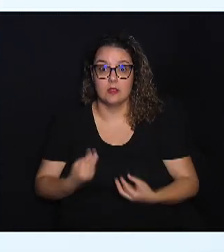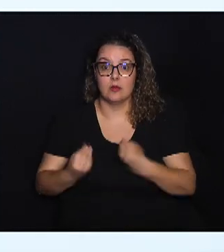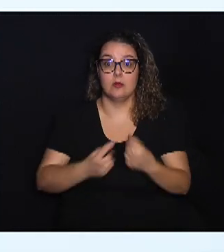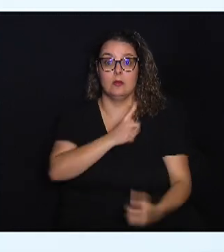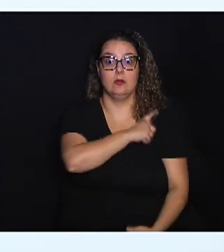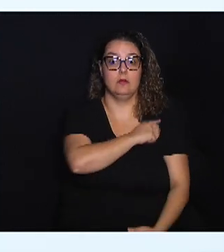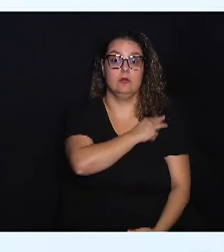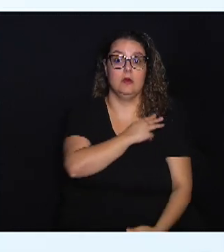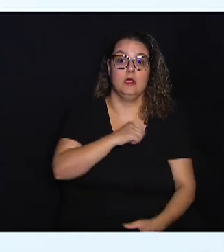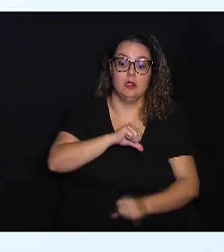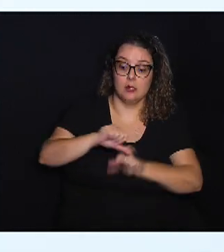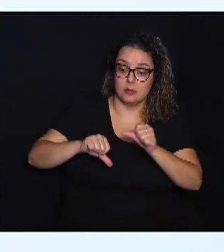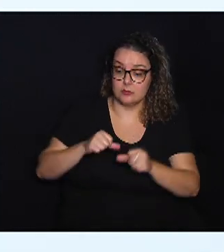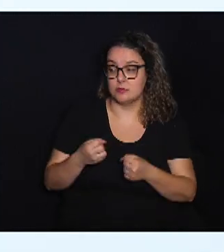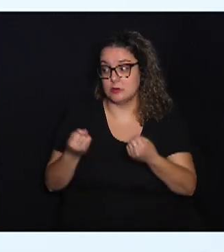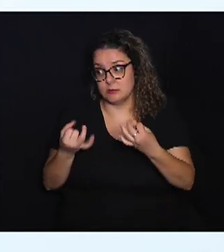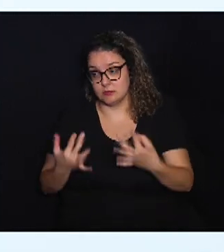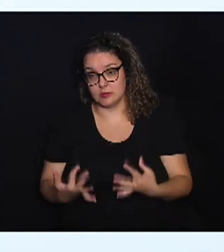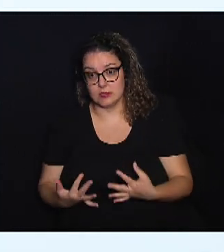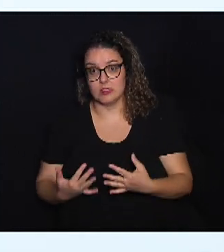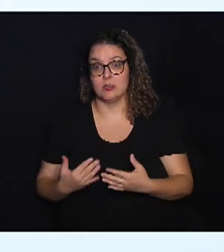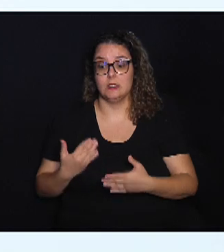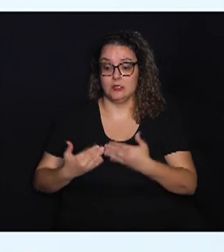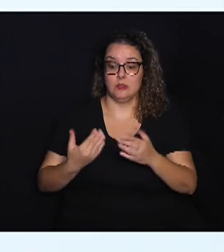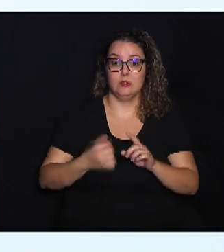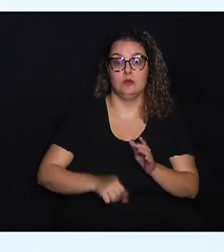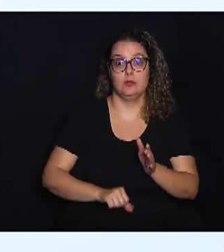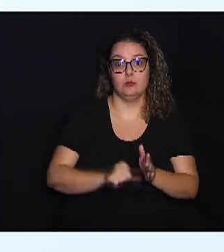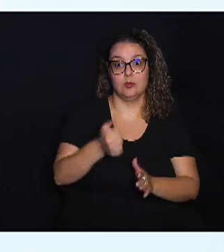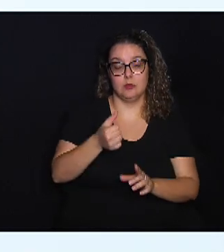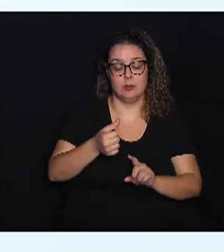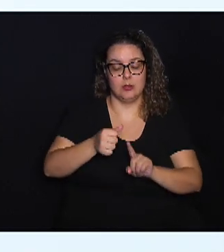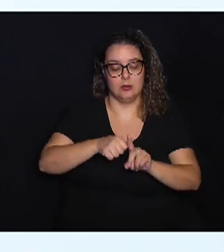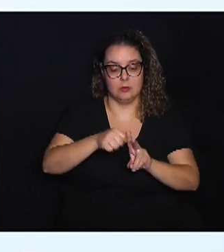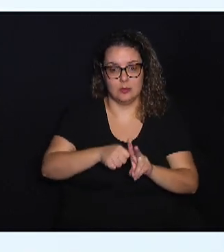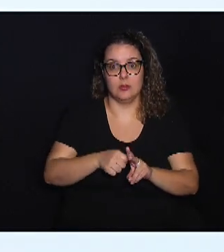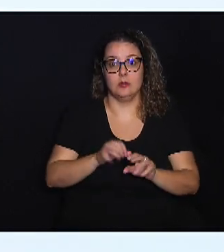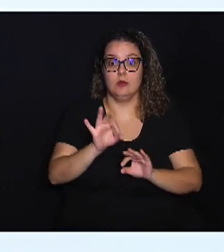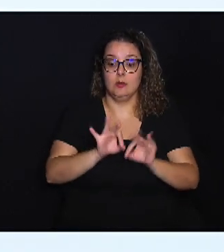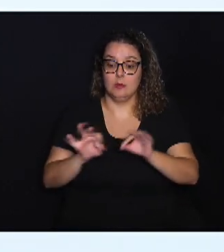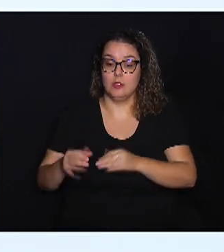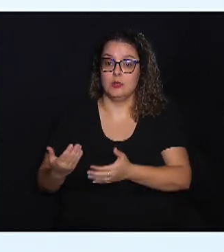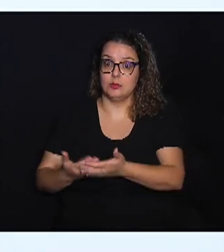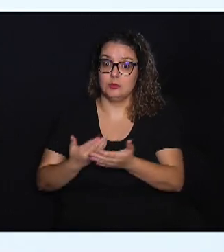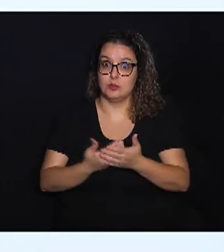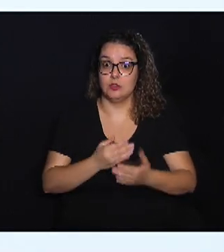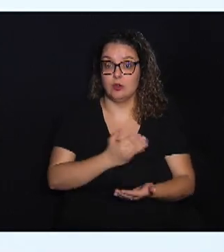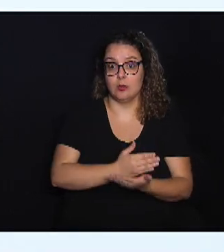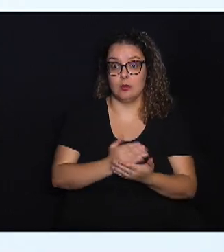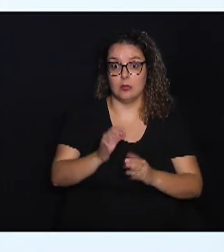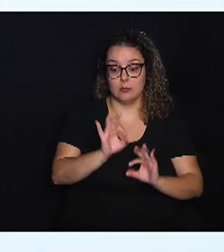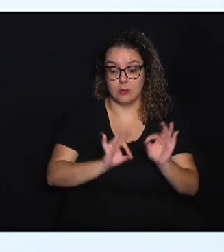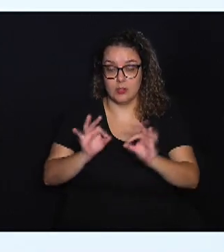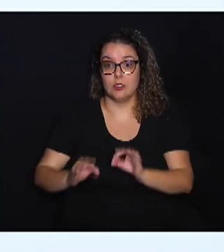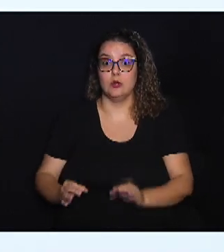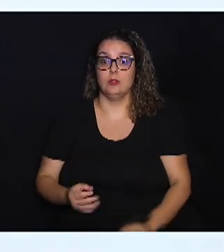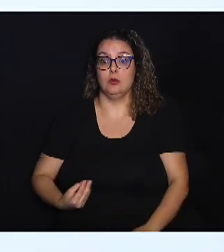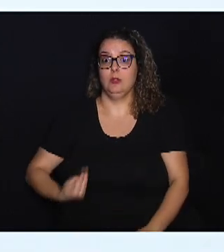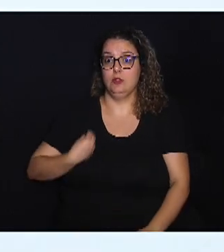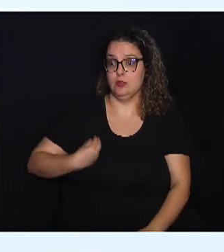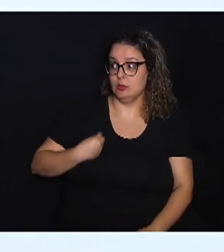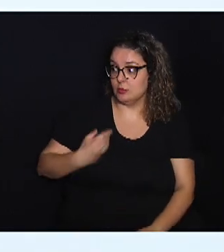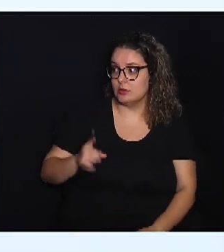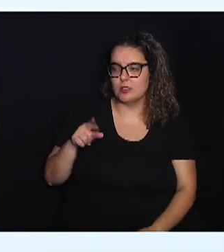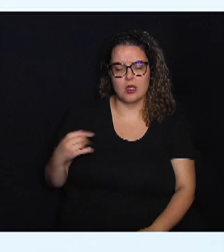as mudanças. Ao longo já do primeiro trimestre, vai montando o plano de estudo, começa a construção do projeto de vida, que